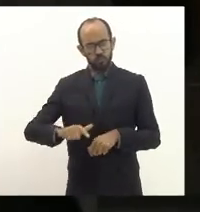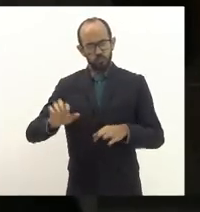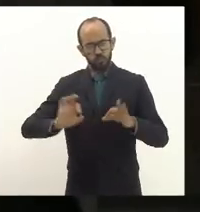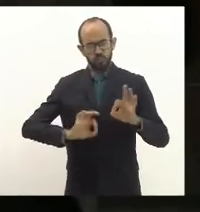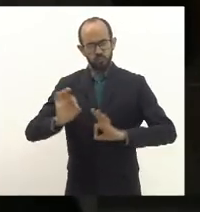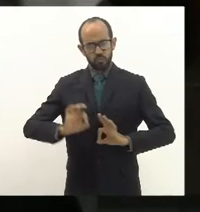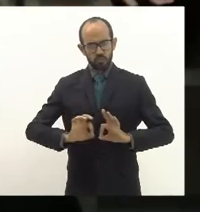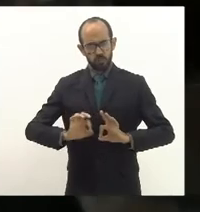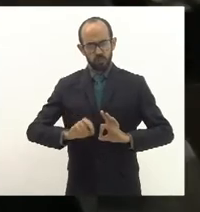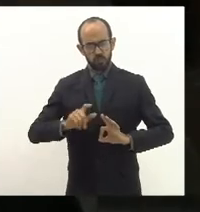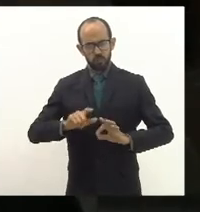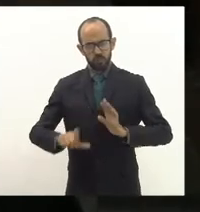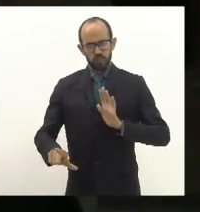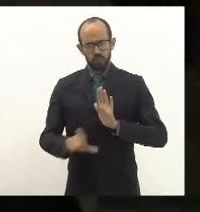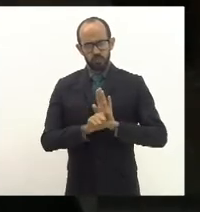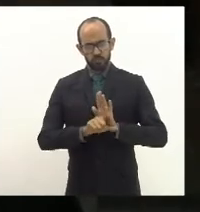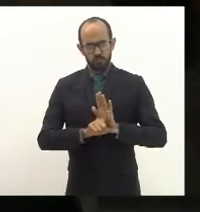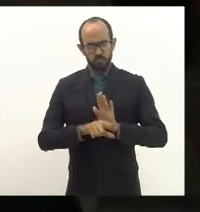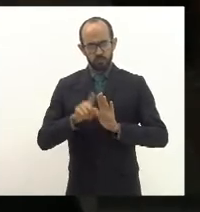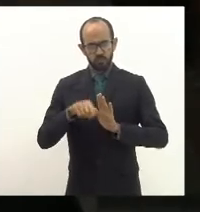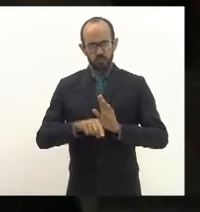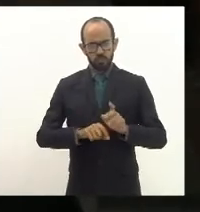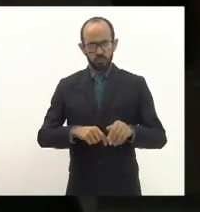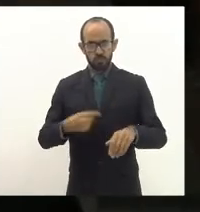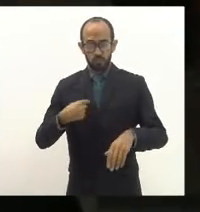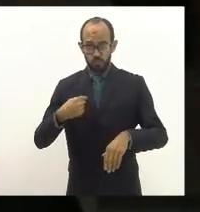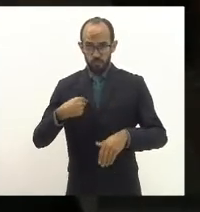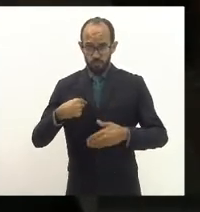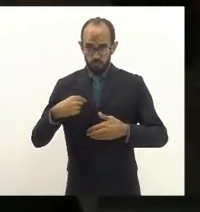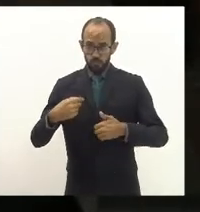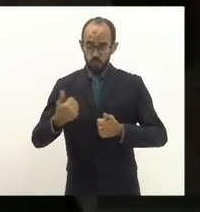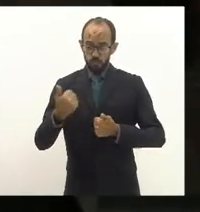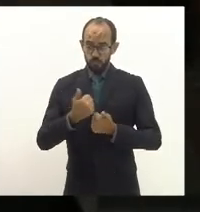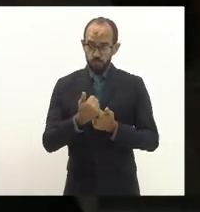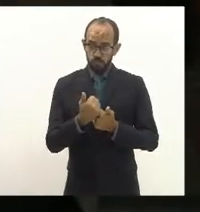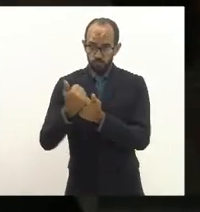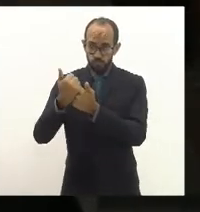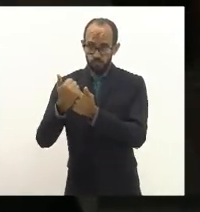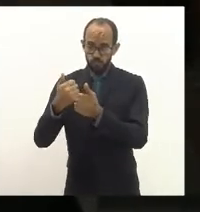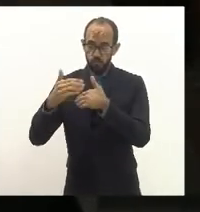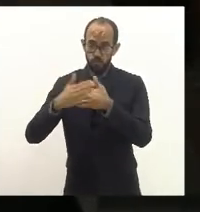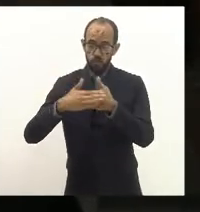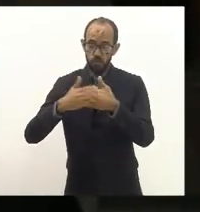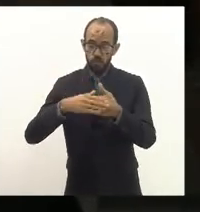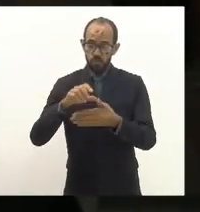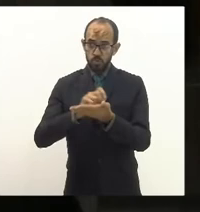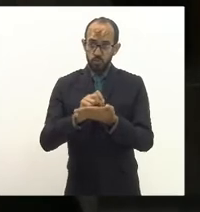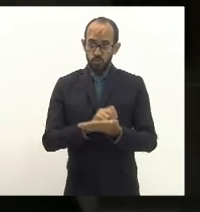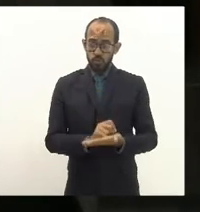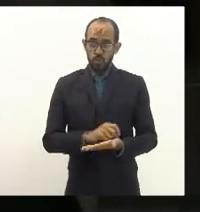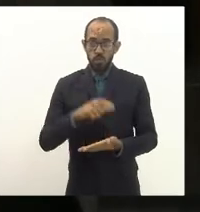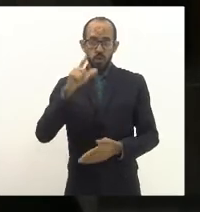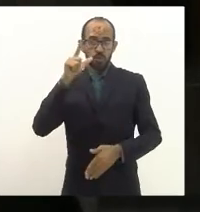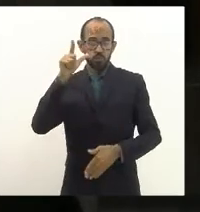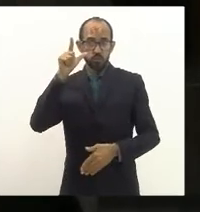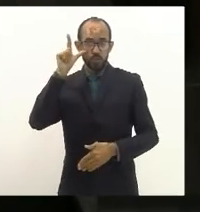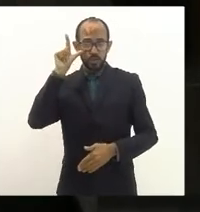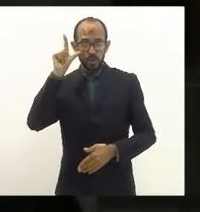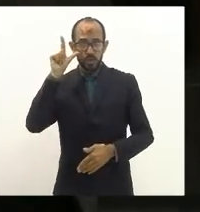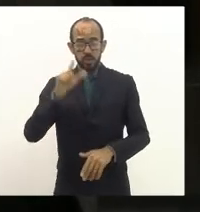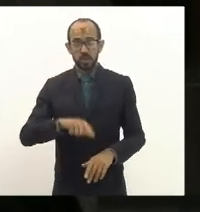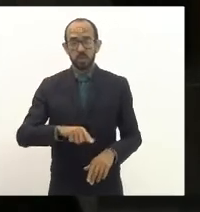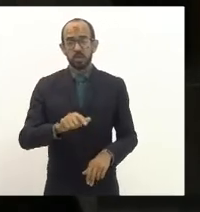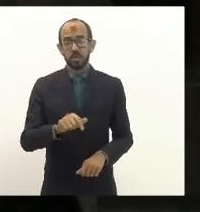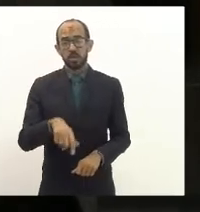um projeto de lei que fui coautor com a deputada Lucinha, o